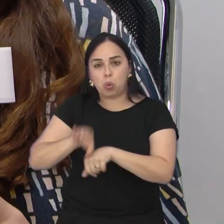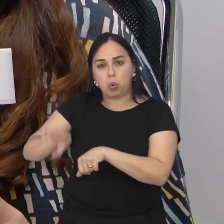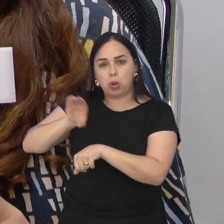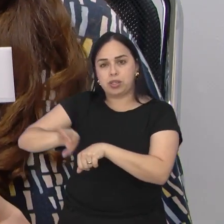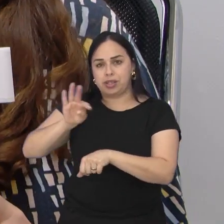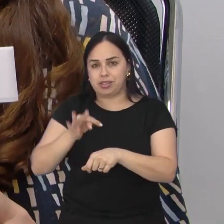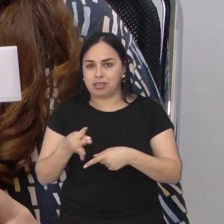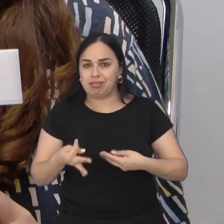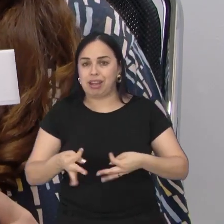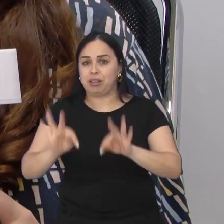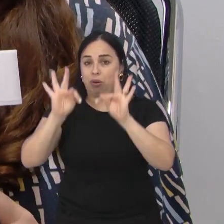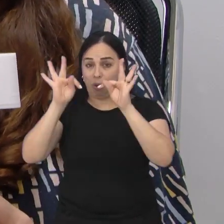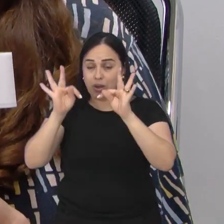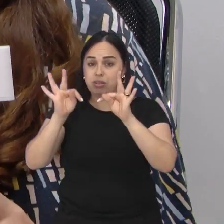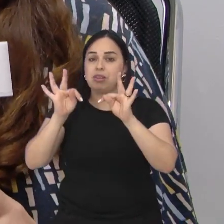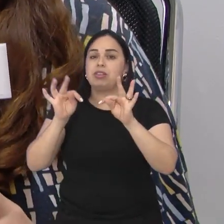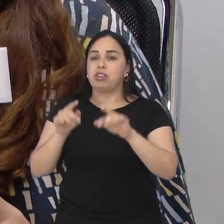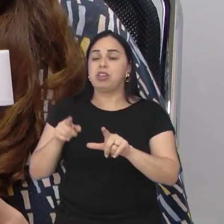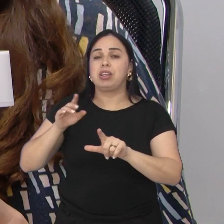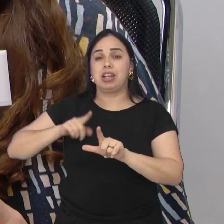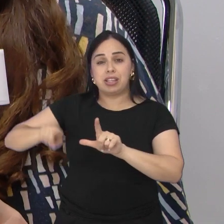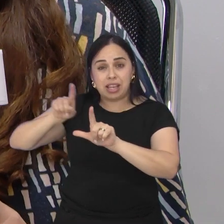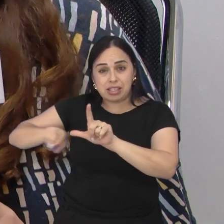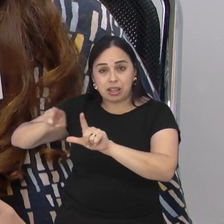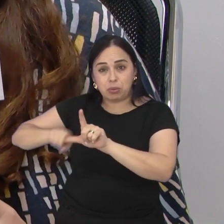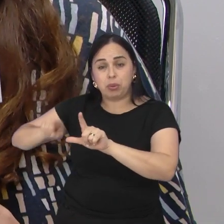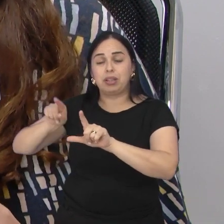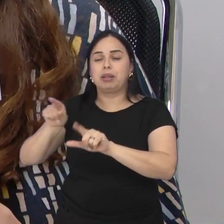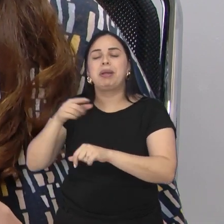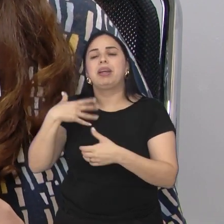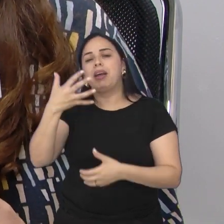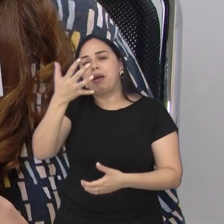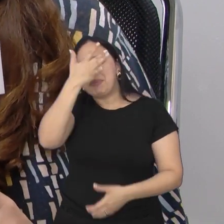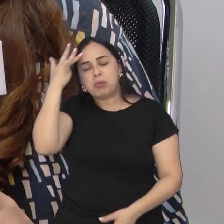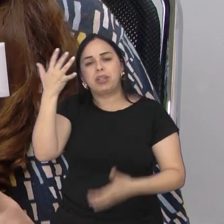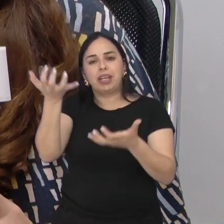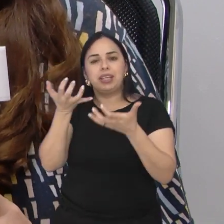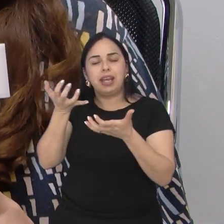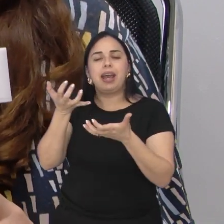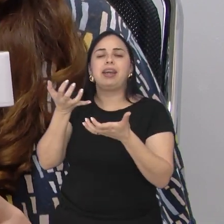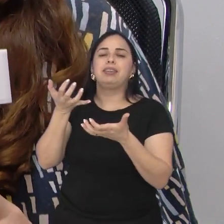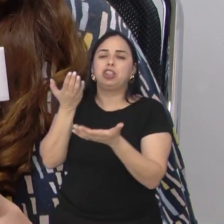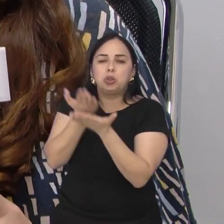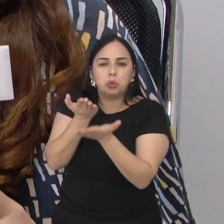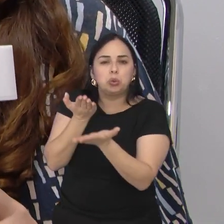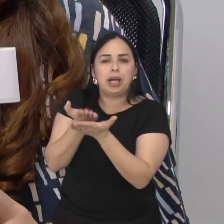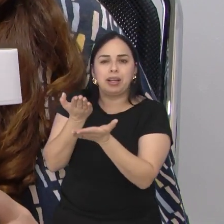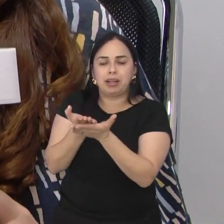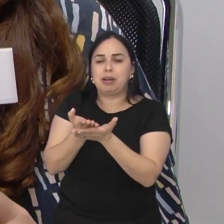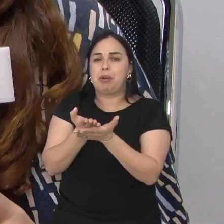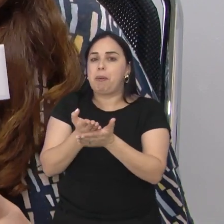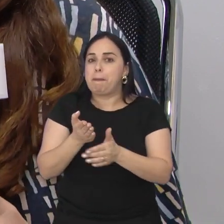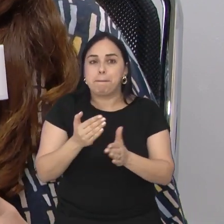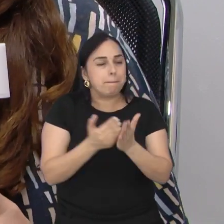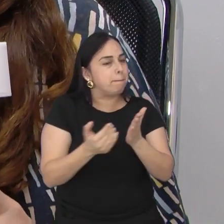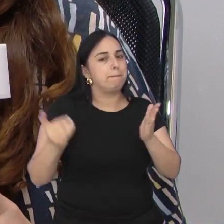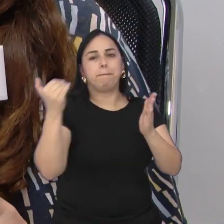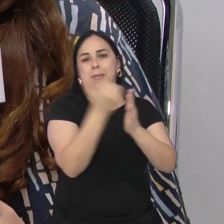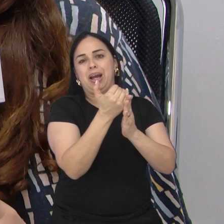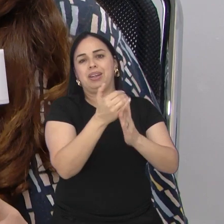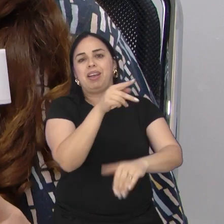Cursos tecnológicos e licenciaturas são os mais procurados por quem quer estudar online. O campeão de matrículas é o curso